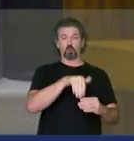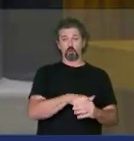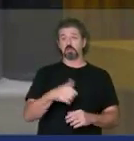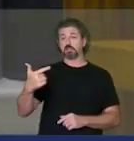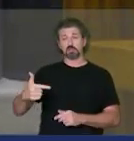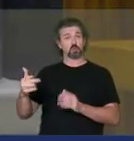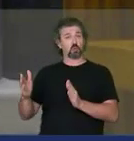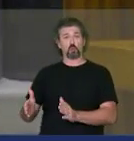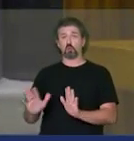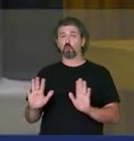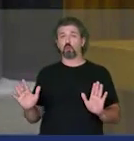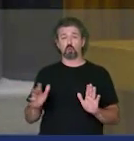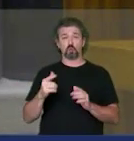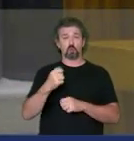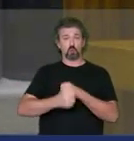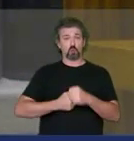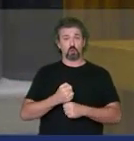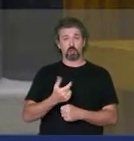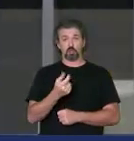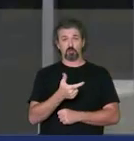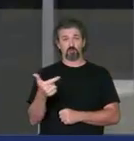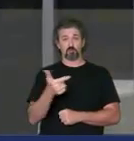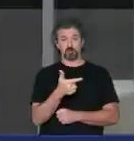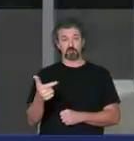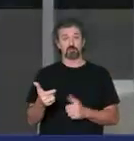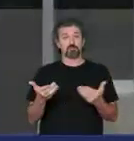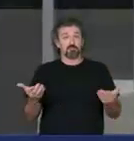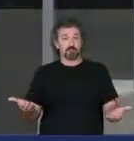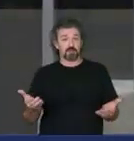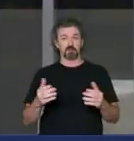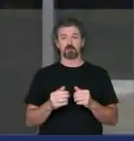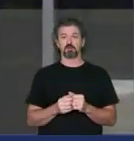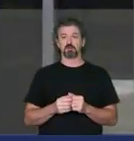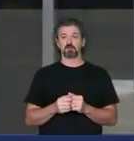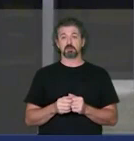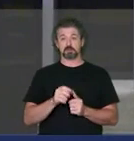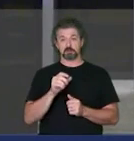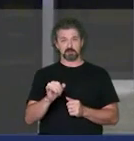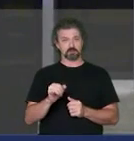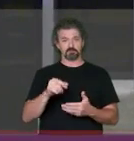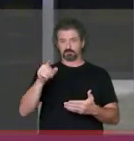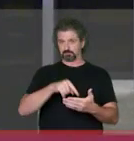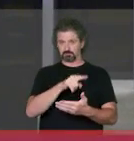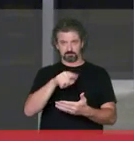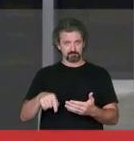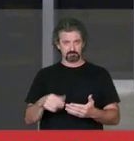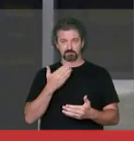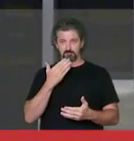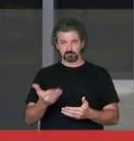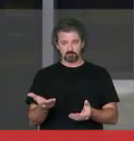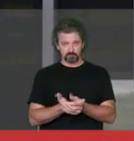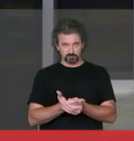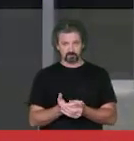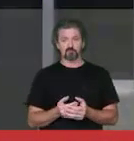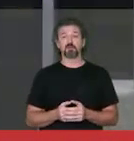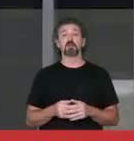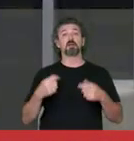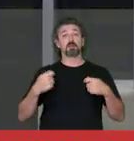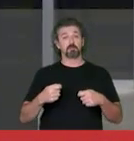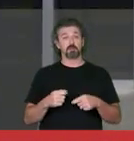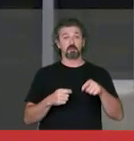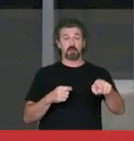das eleições de 2022. Assim, sob pena de indeferimento da inicial, deve a